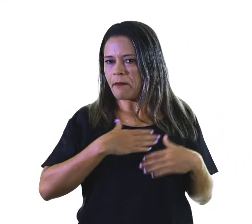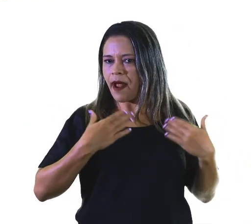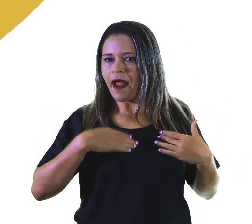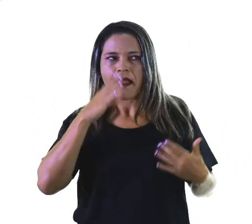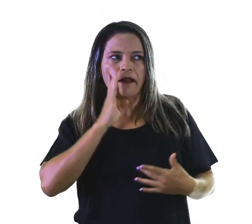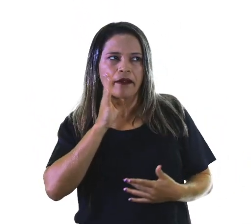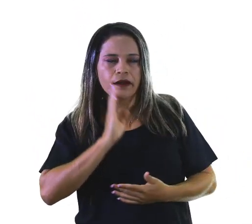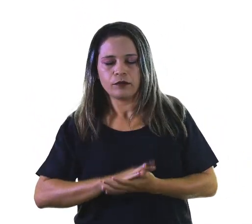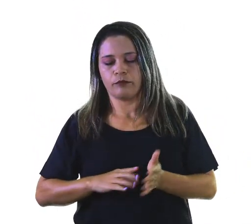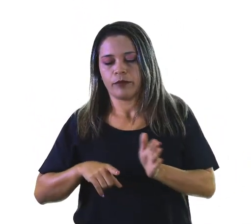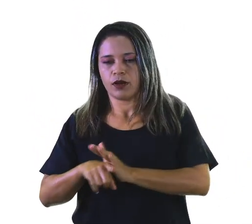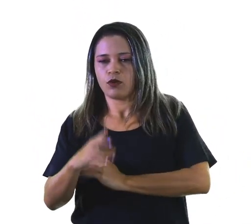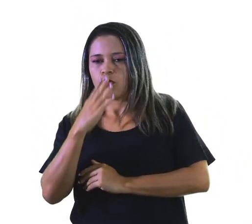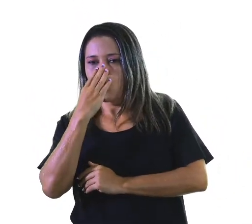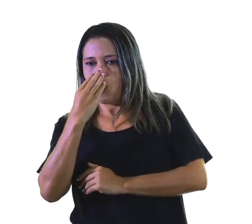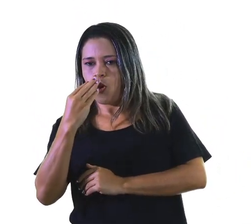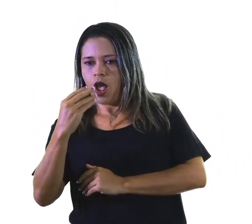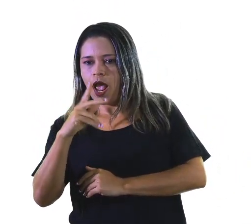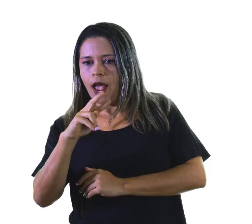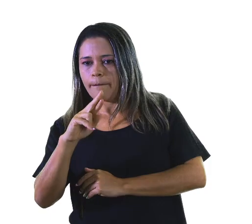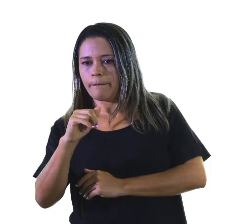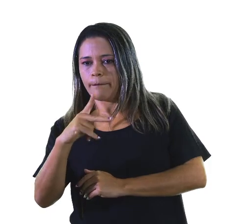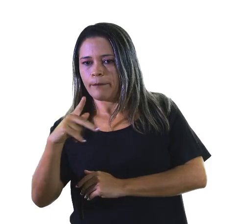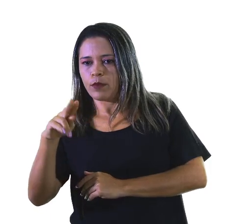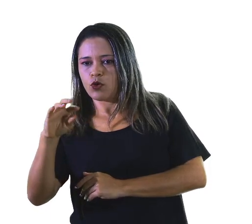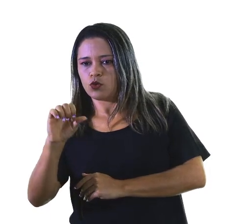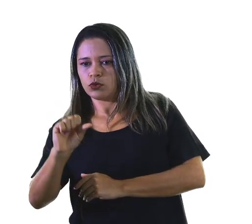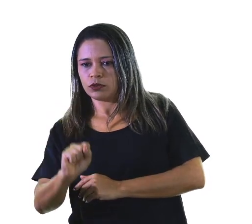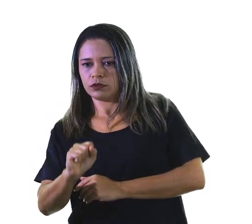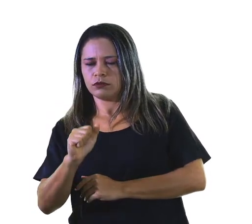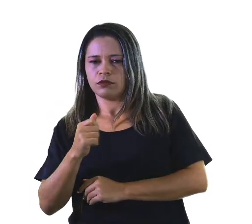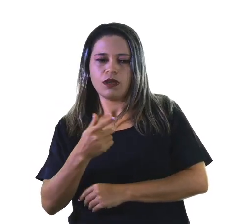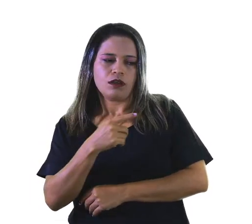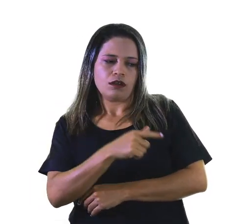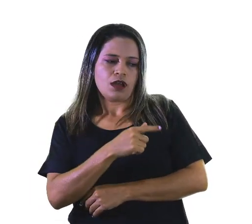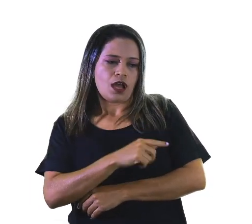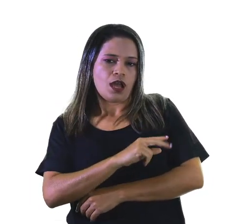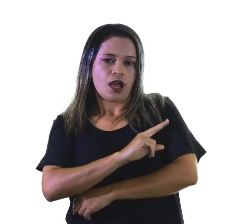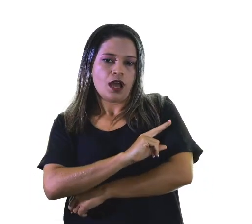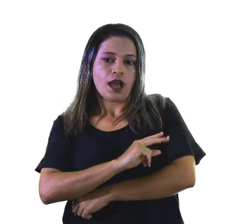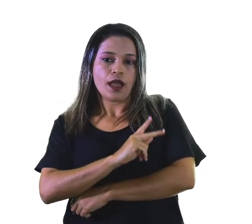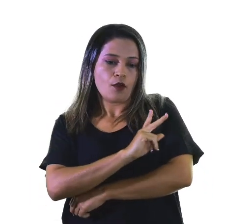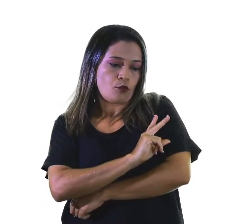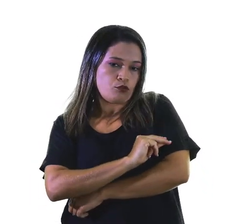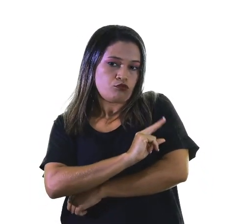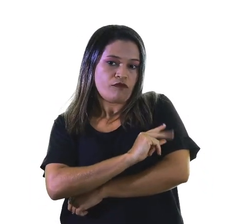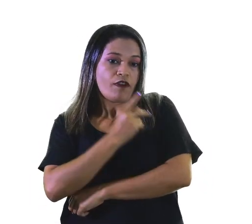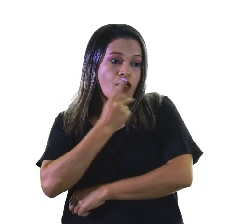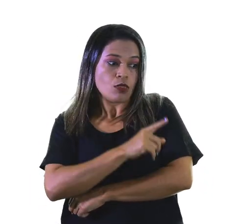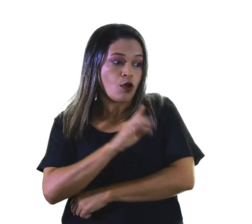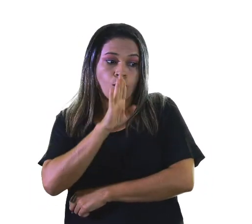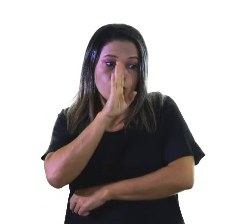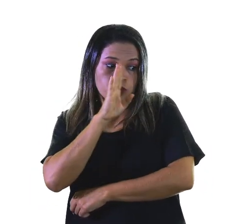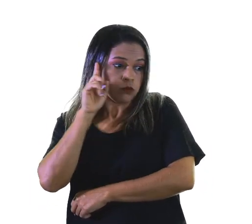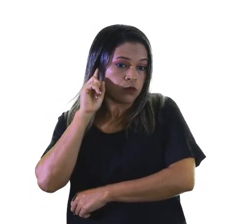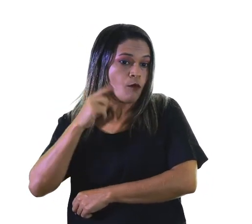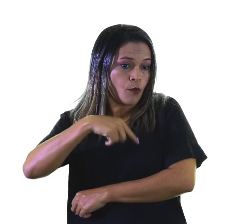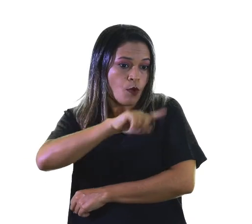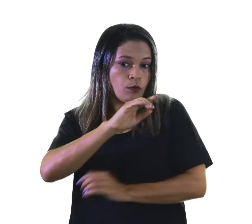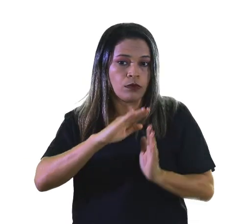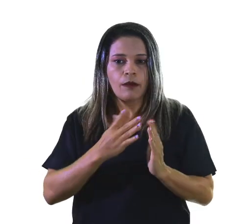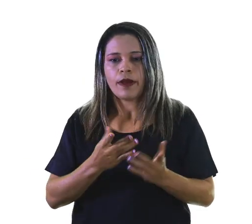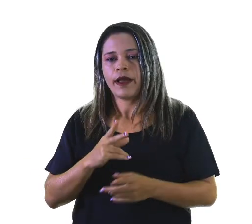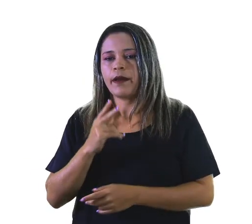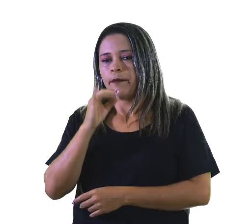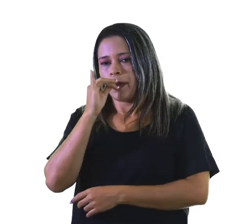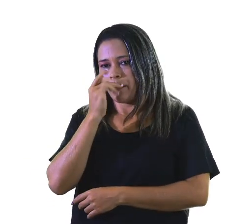raposa. Não lhe dê ouvidos, avisou o Pepe. Mas Pinóquio, para quem tudo